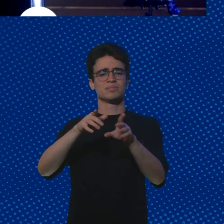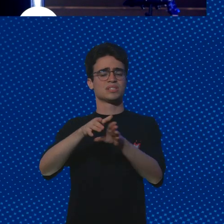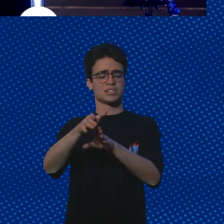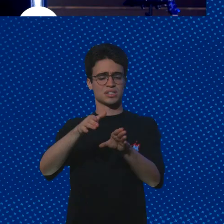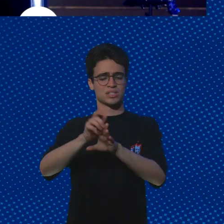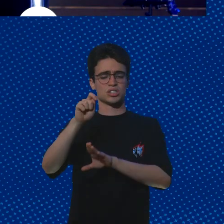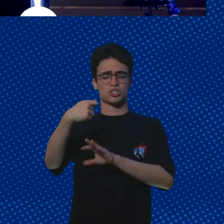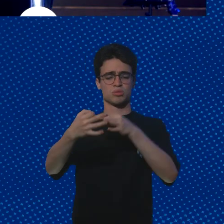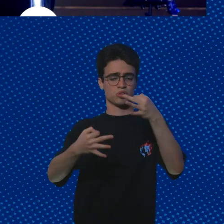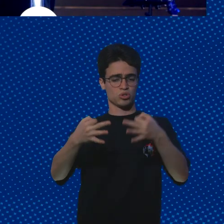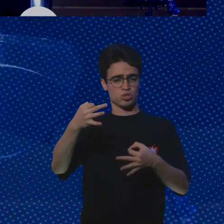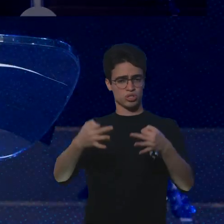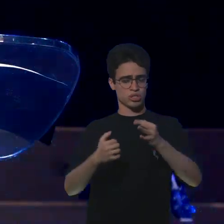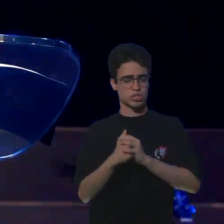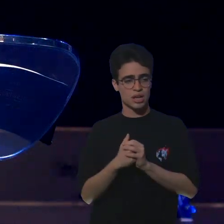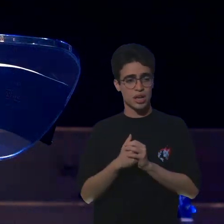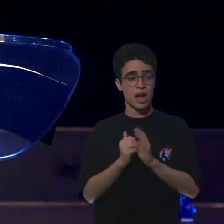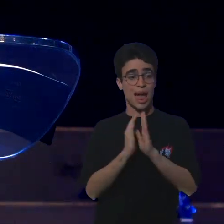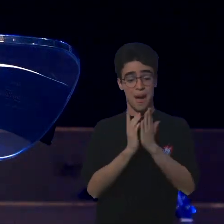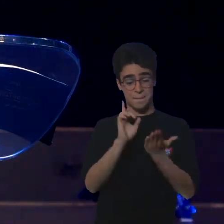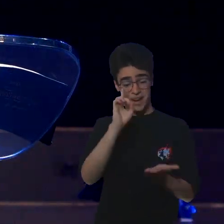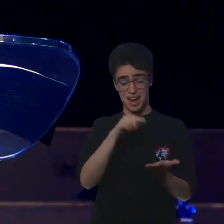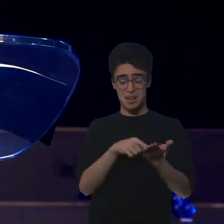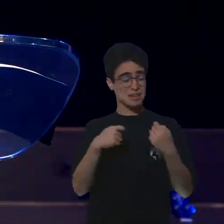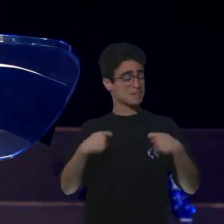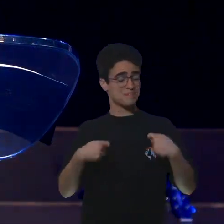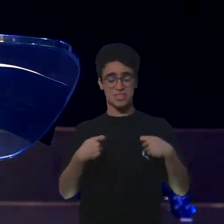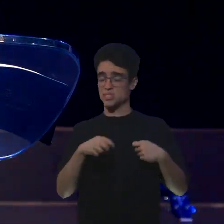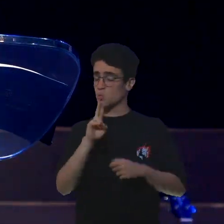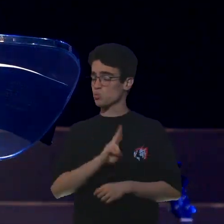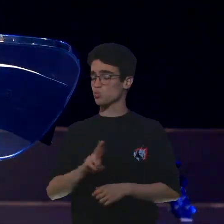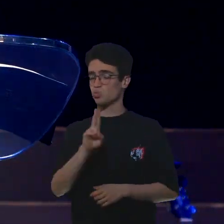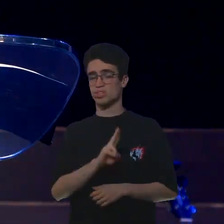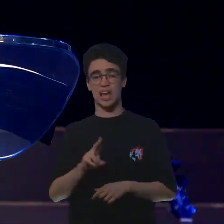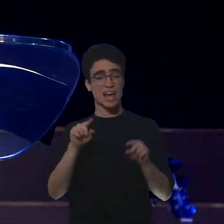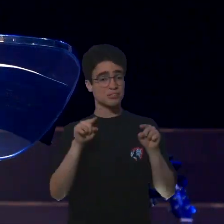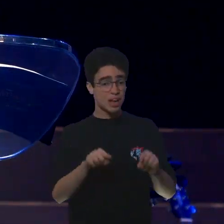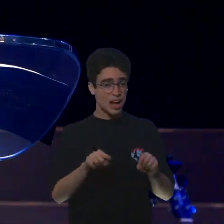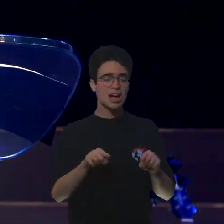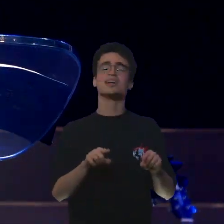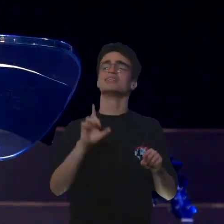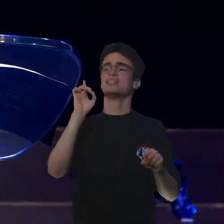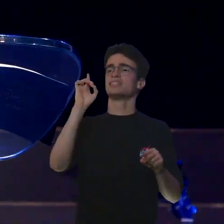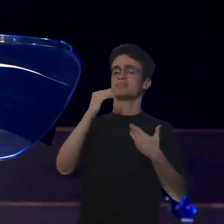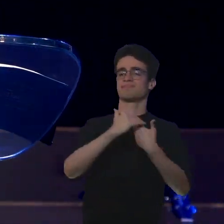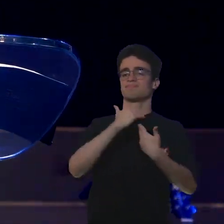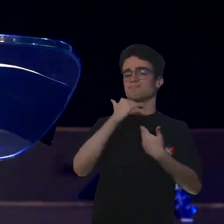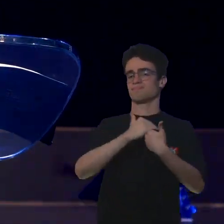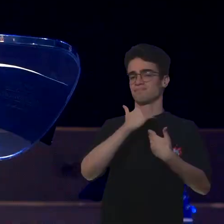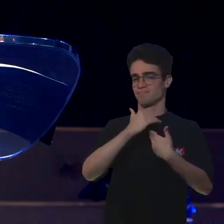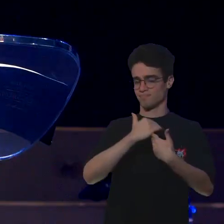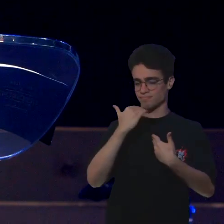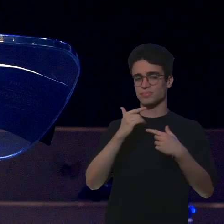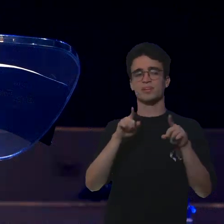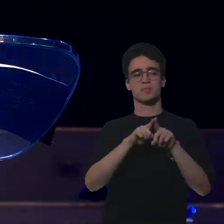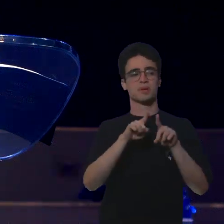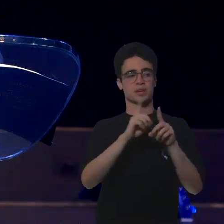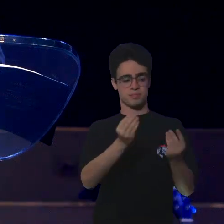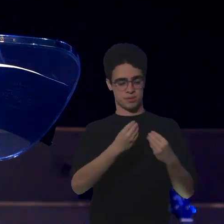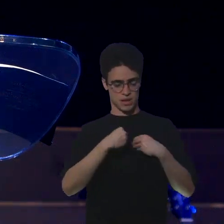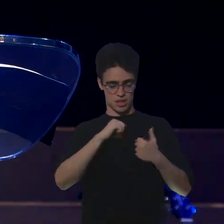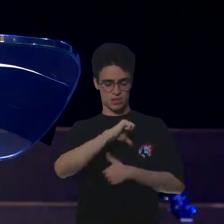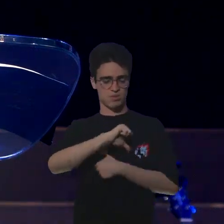justiça. A palavra ela precisa ser esse instrumento pelo qual Deus vai nos instruir e Deus vai nos